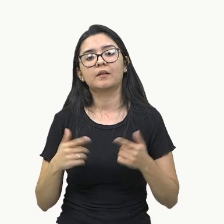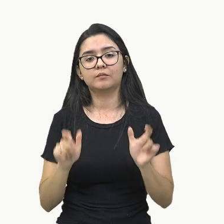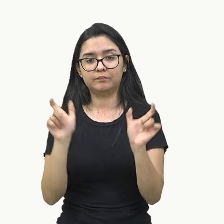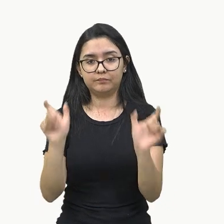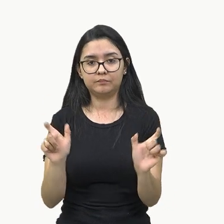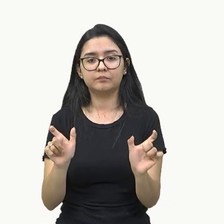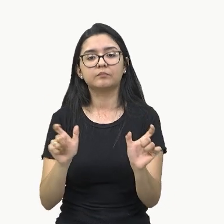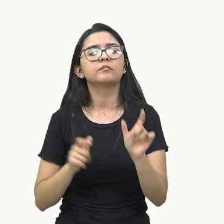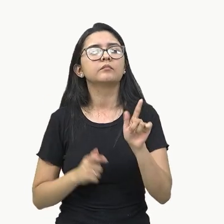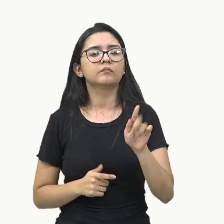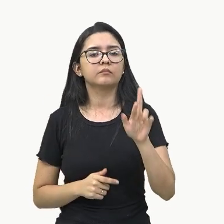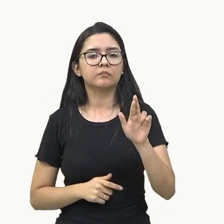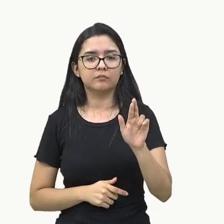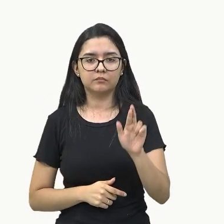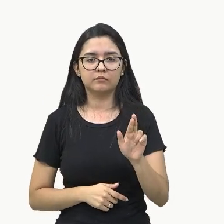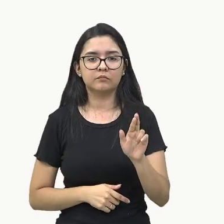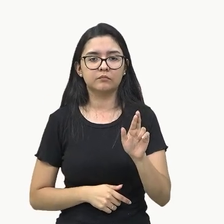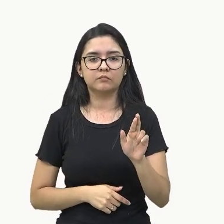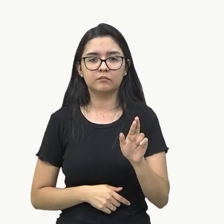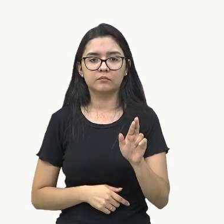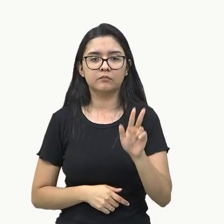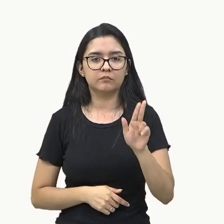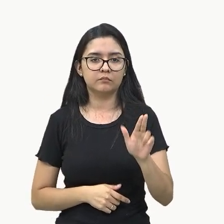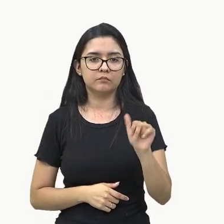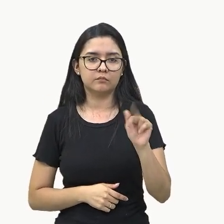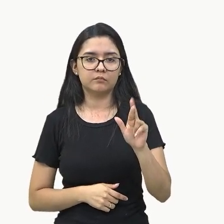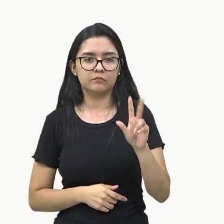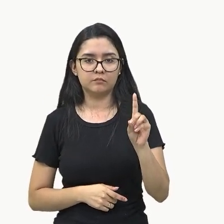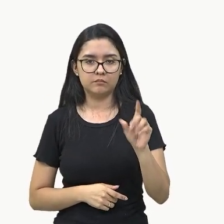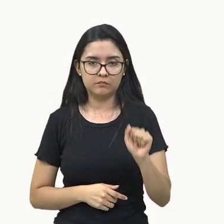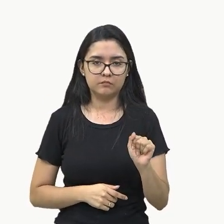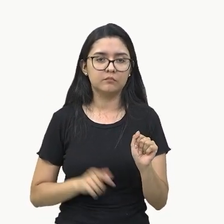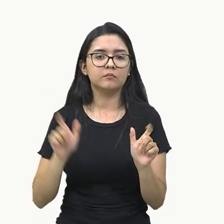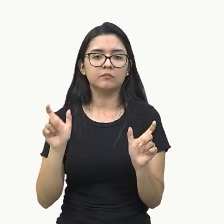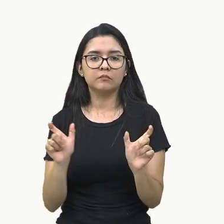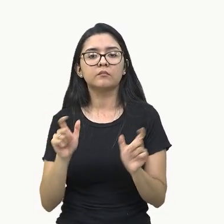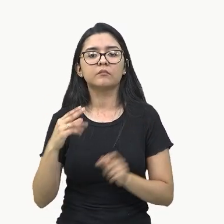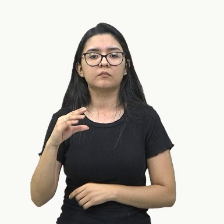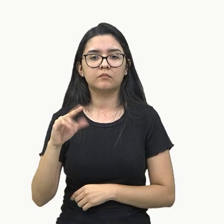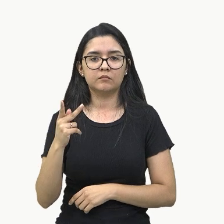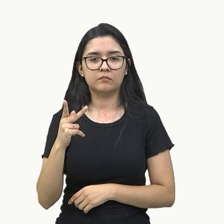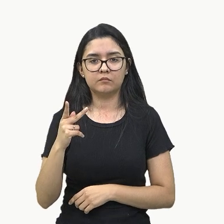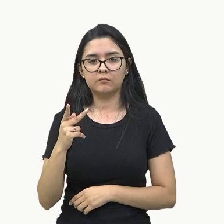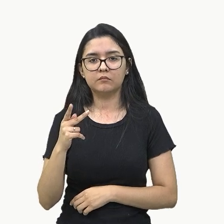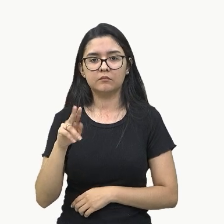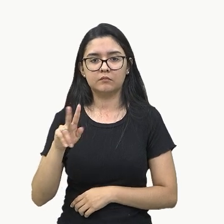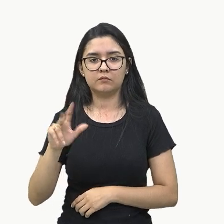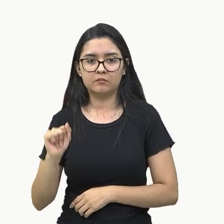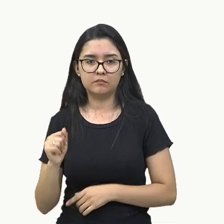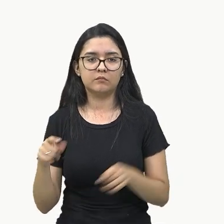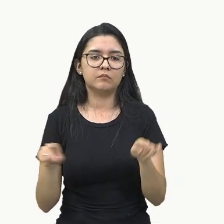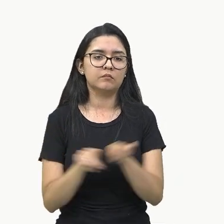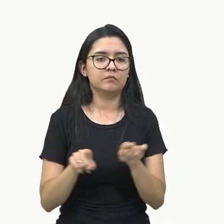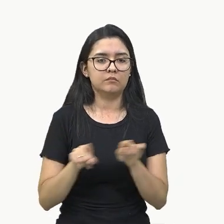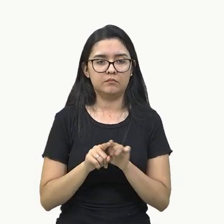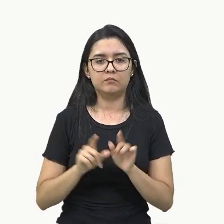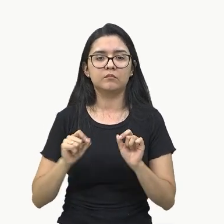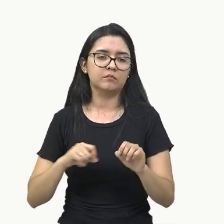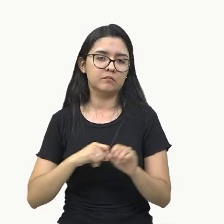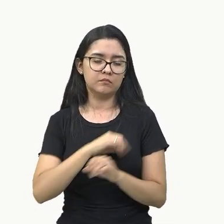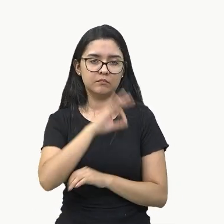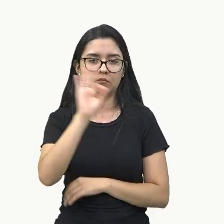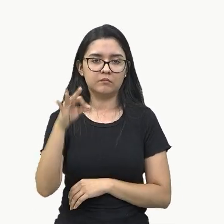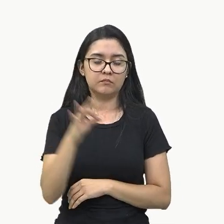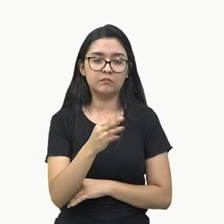nenhuma alteração na fonética, nem na escrita, né? Beija-flor, bumba meu boi. E essa